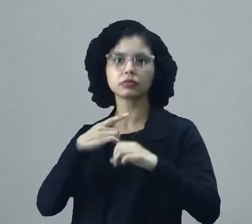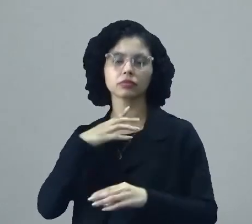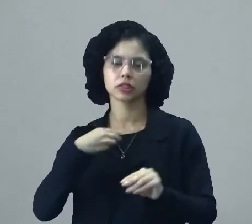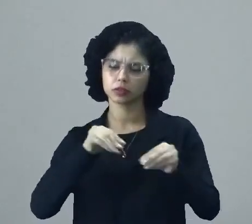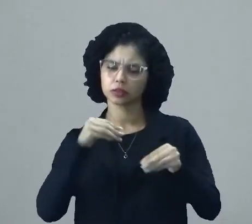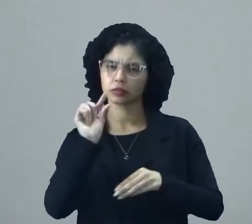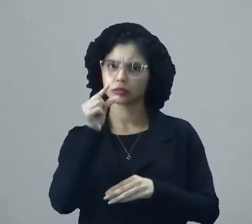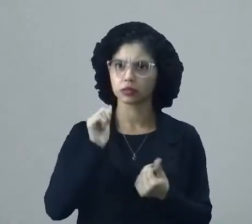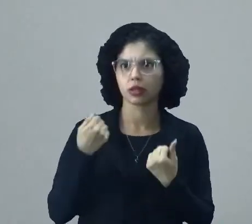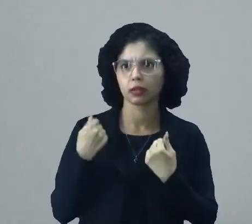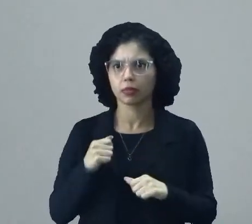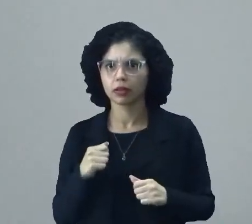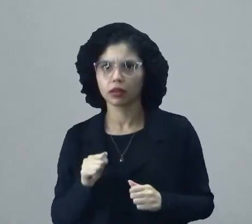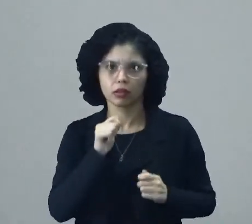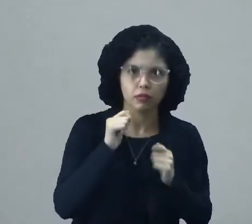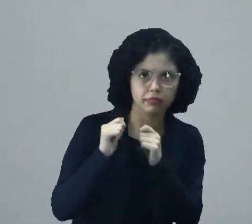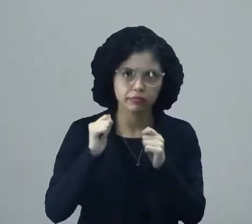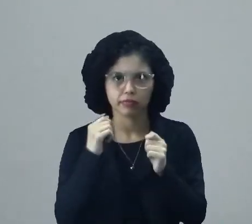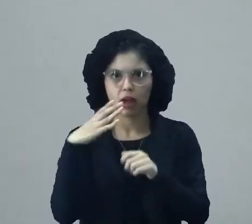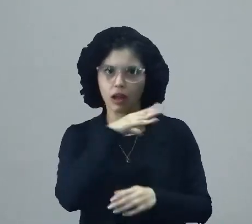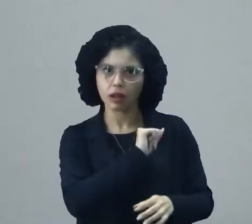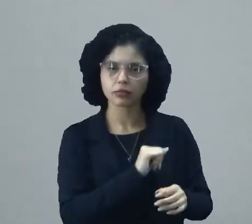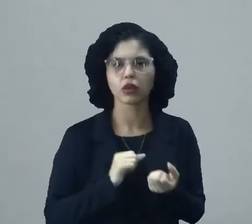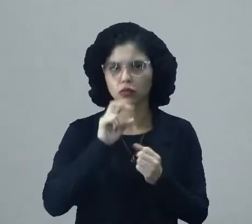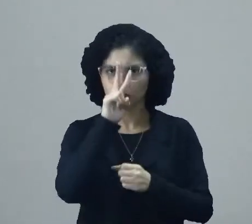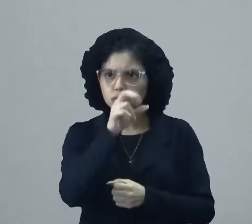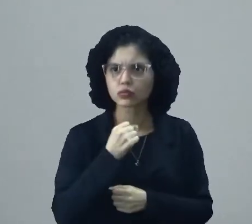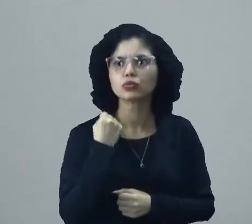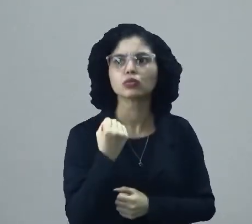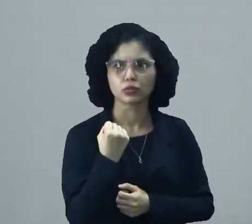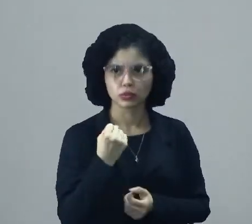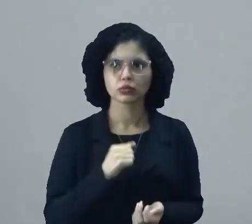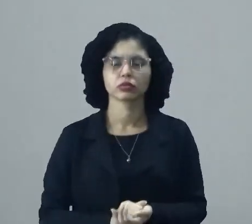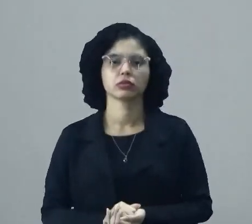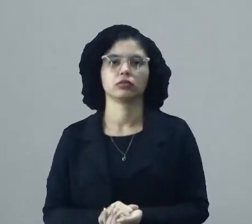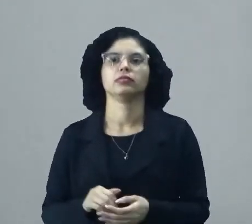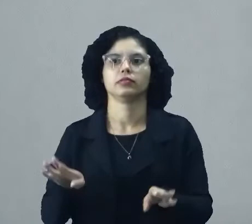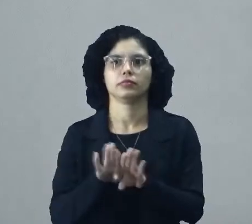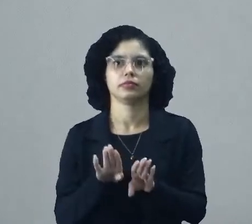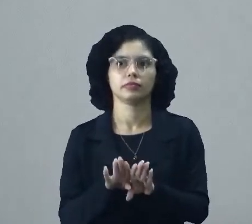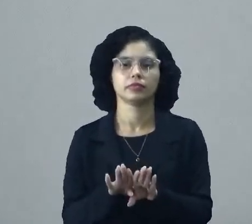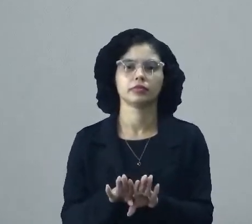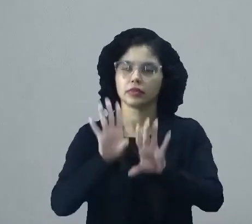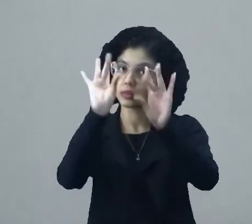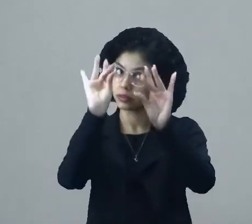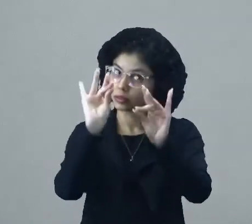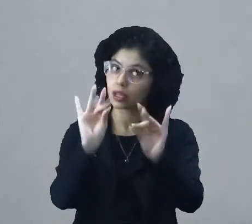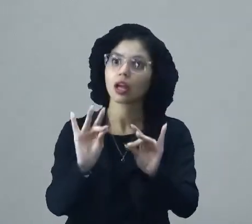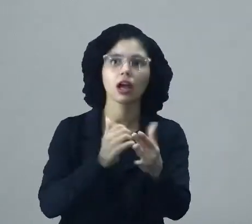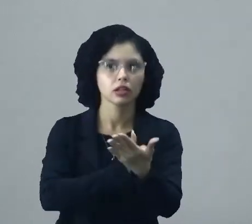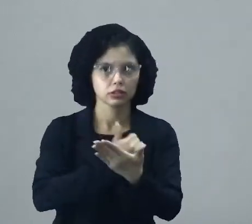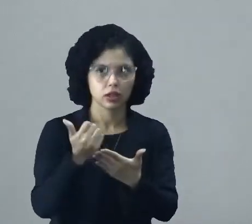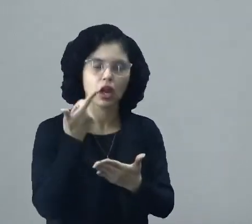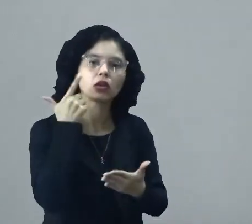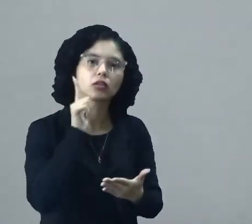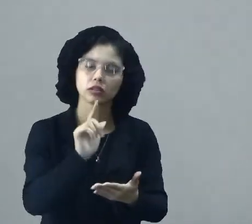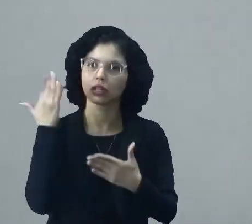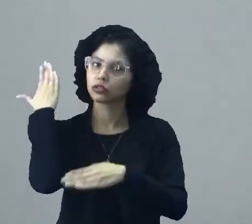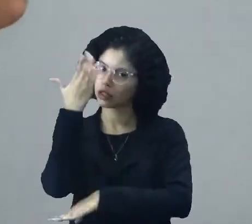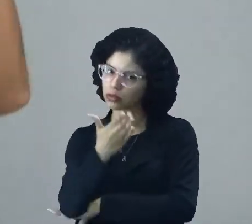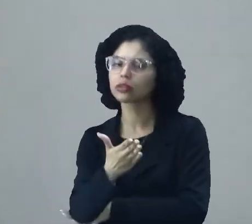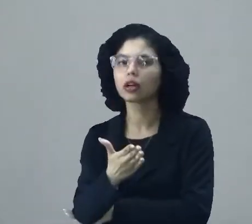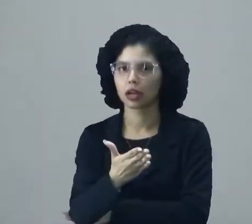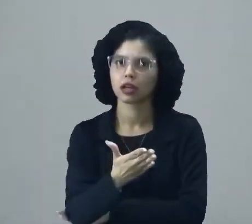de flexibilidade, eu vou ter que ter um pouco mais de agilidade, um pouco mais de força, um pouco mais de explosão. Então, a depender de cada ação, a gente consegue